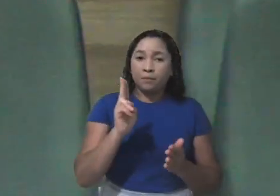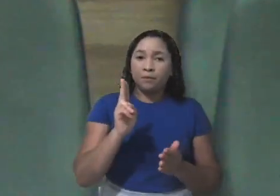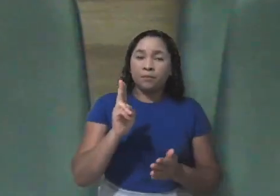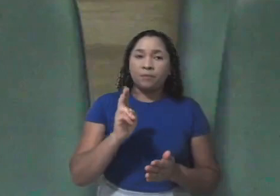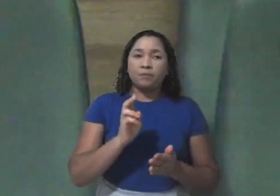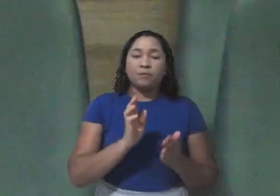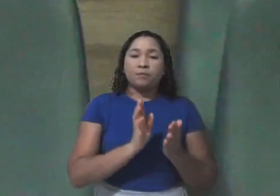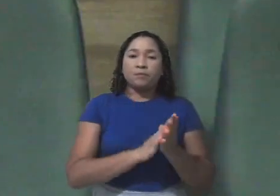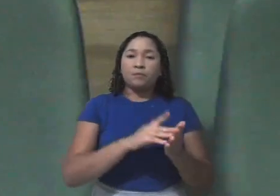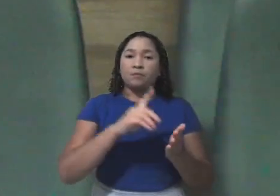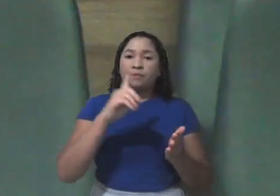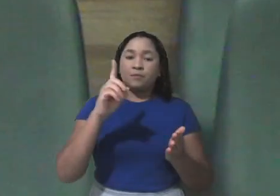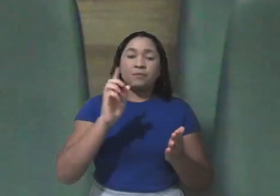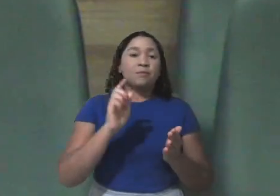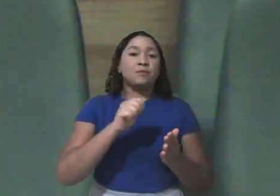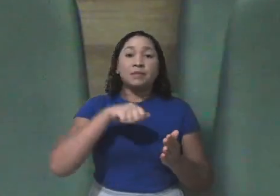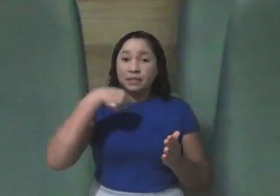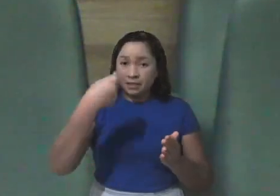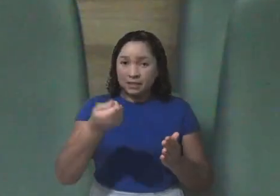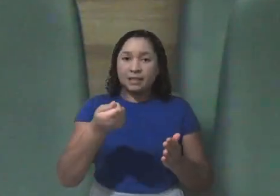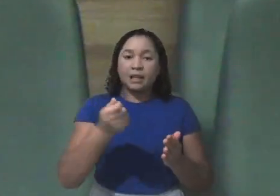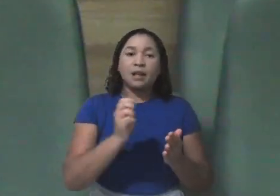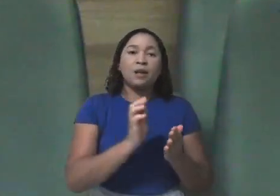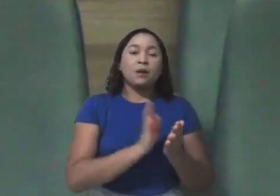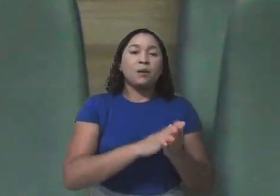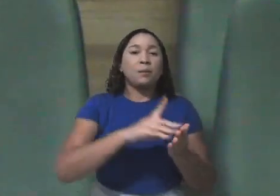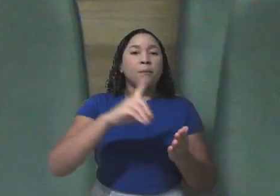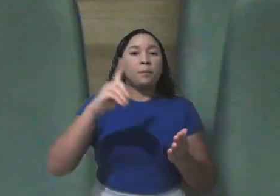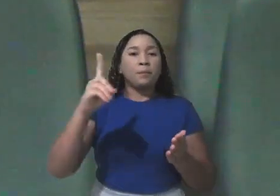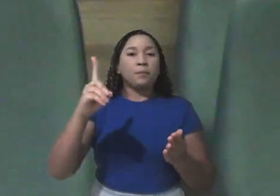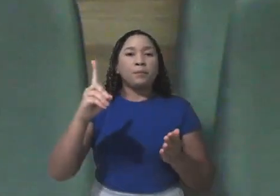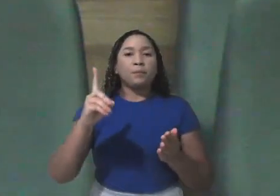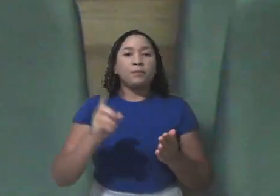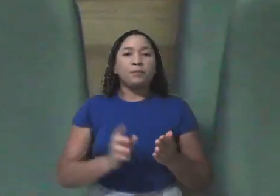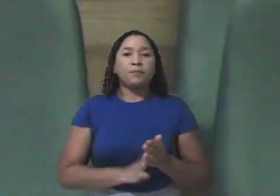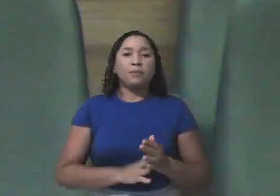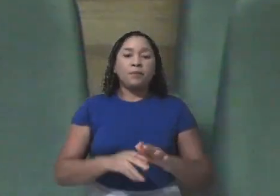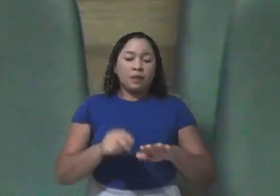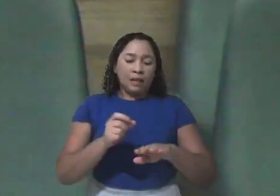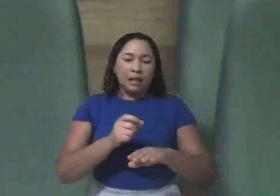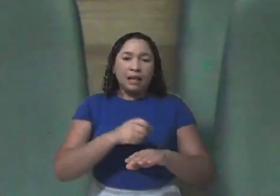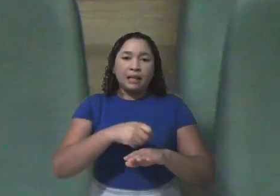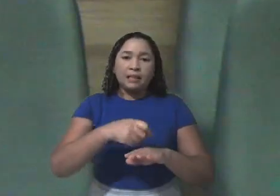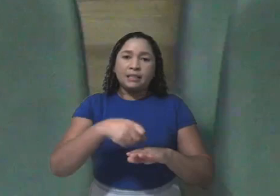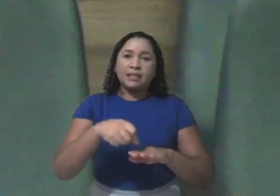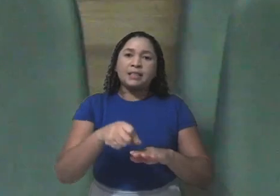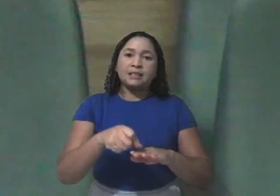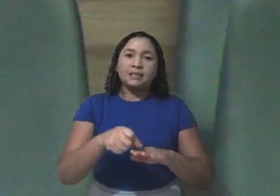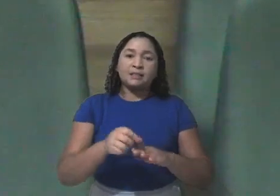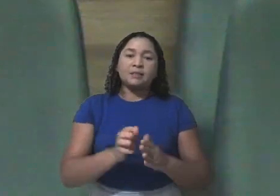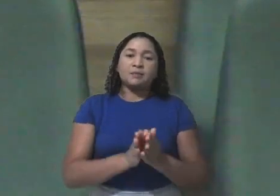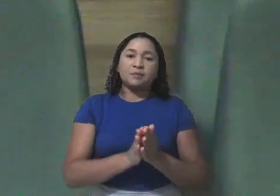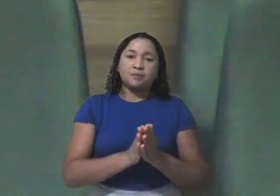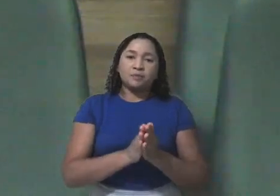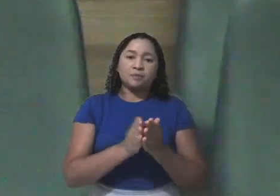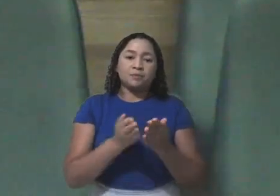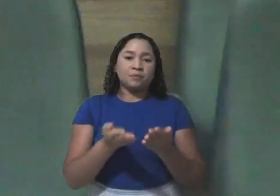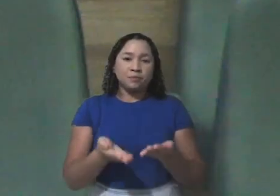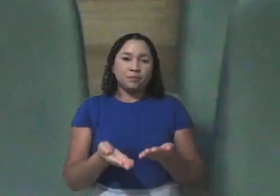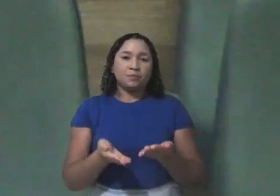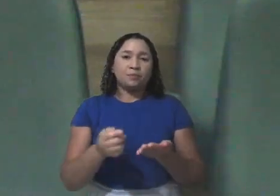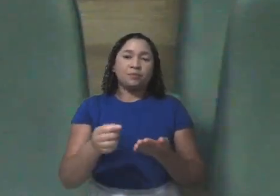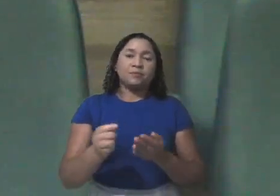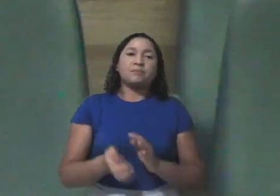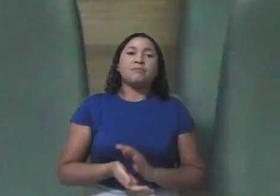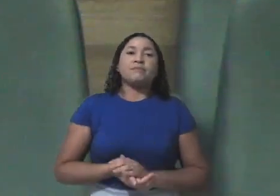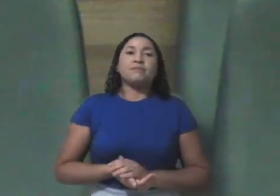escrito aonde? Na capa. Não compõe o texto da Bíblia. Então, não é porque não está no texto da Bíblia